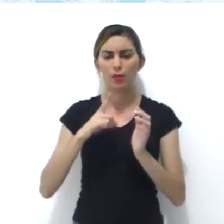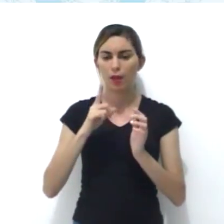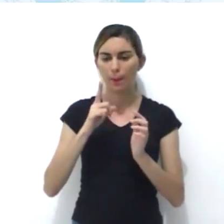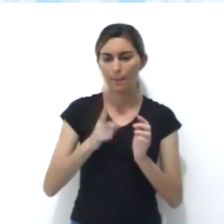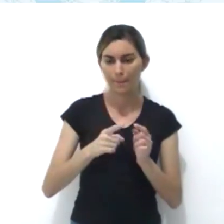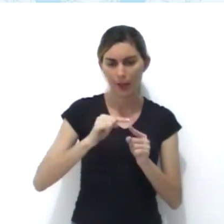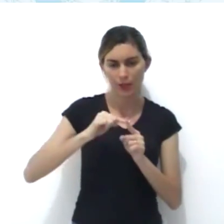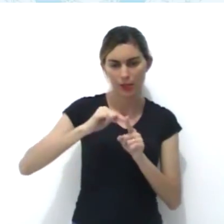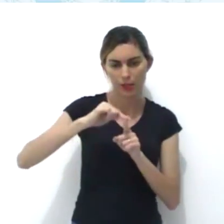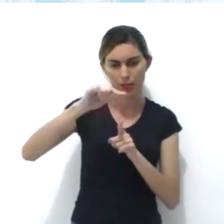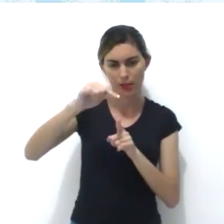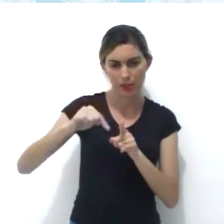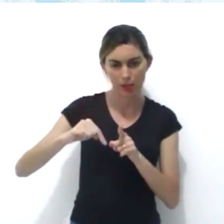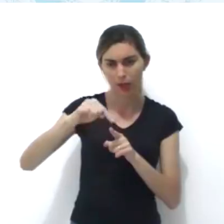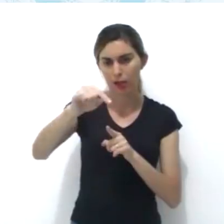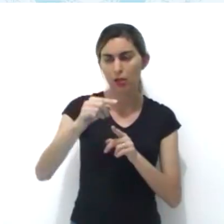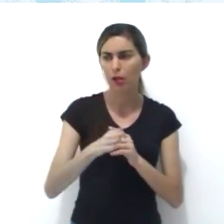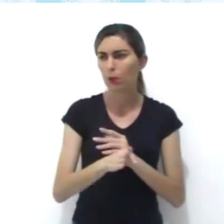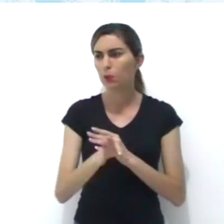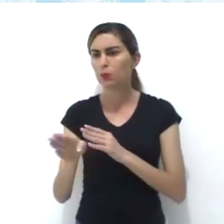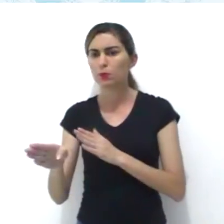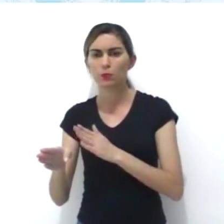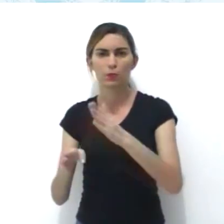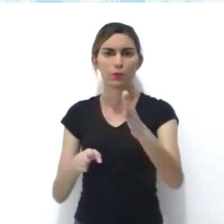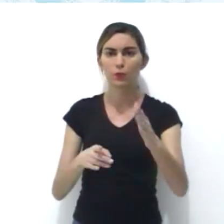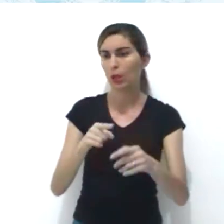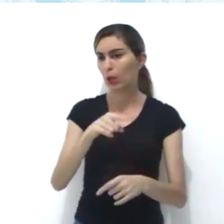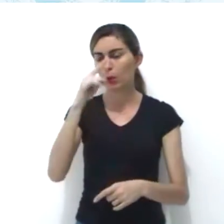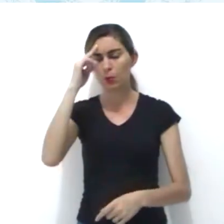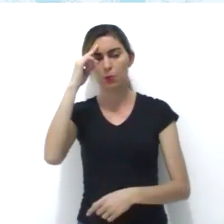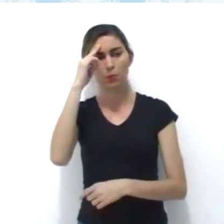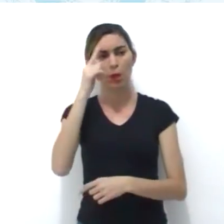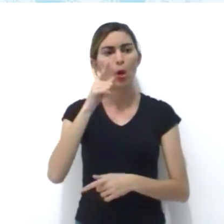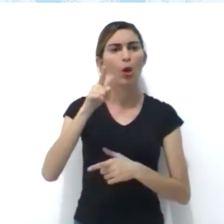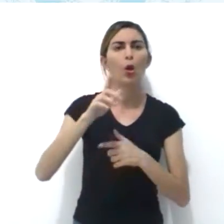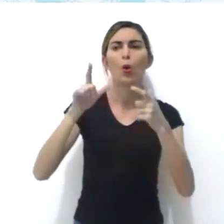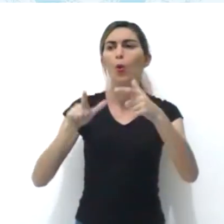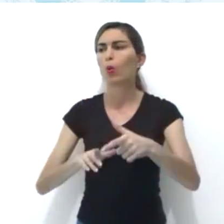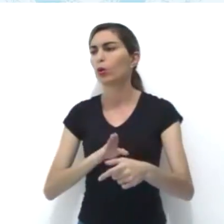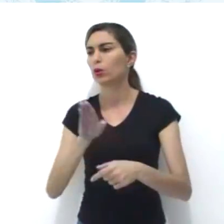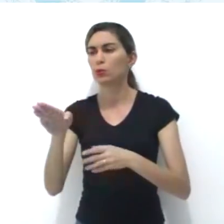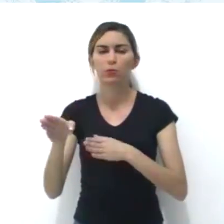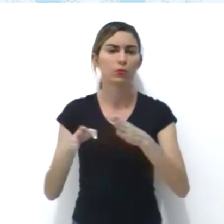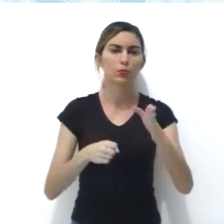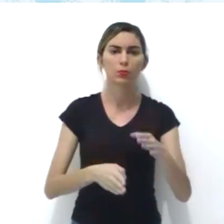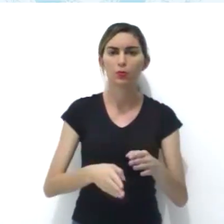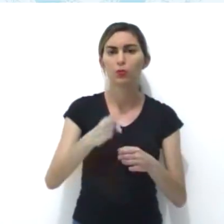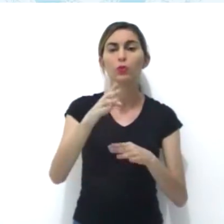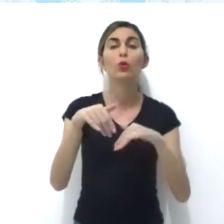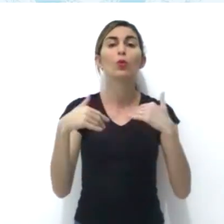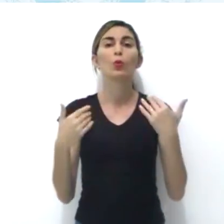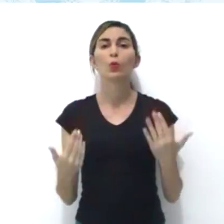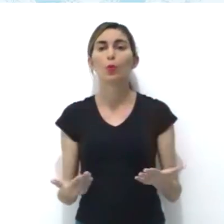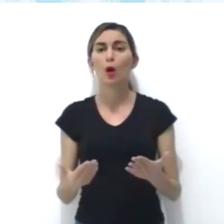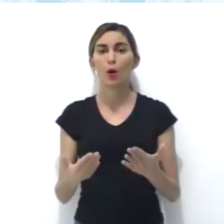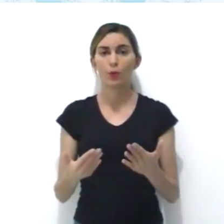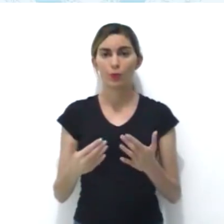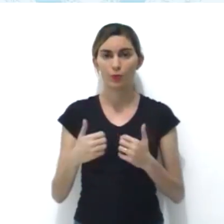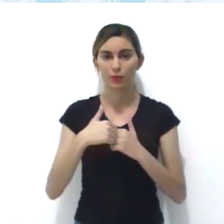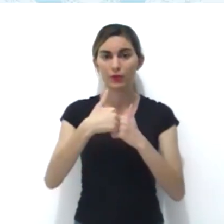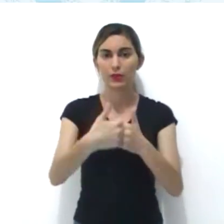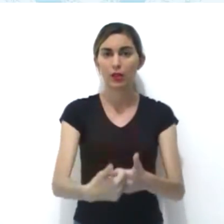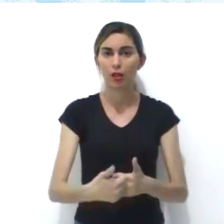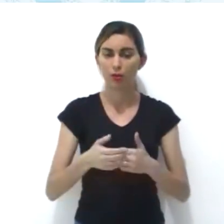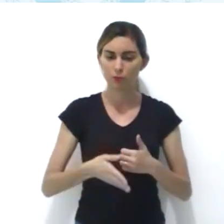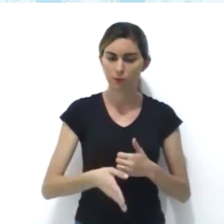e várias setas, e aí você não sabe para onde seguir, e ele também não. Mas eu vou ajudar vocês hoje nessa aula para qual